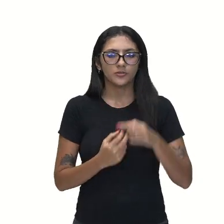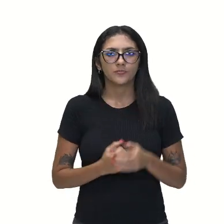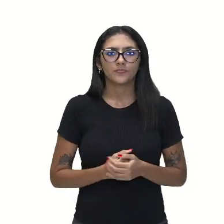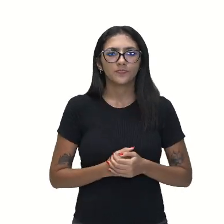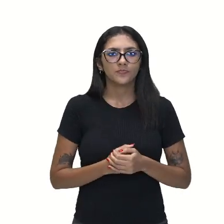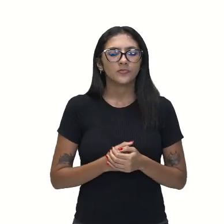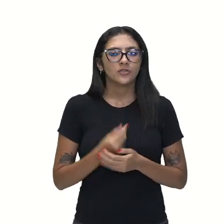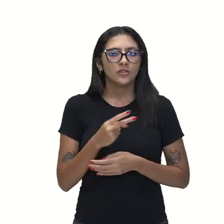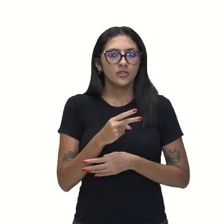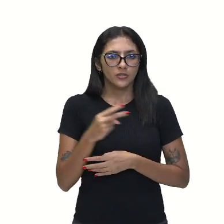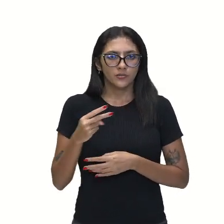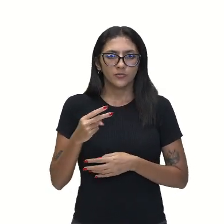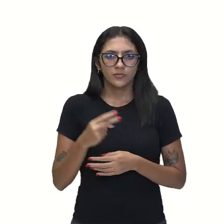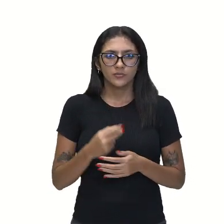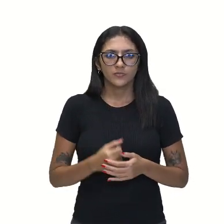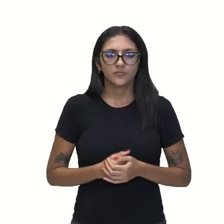Igual